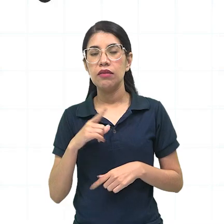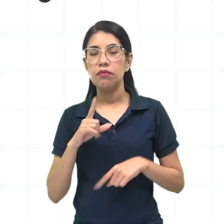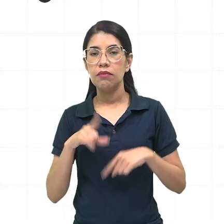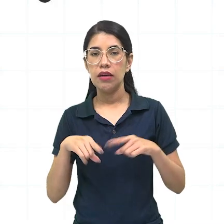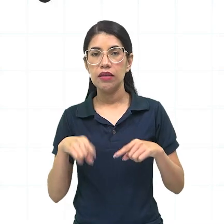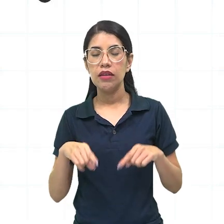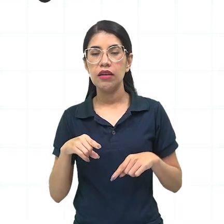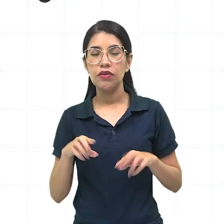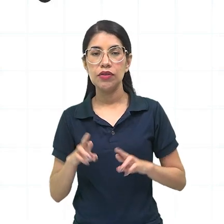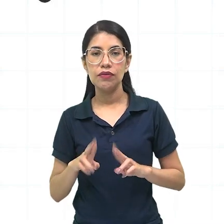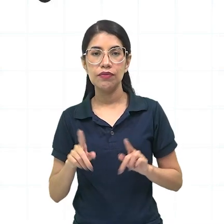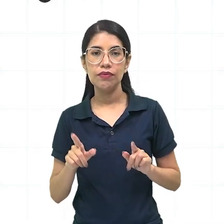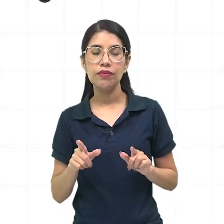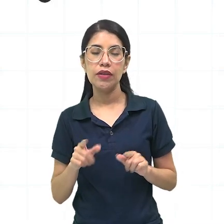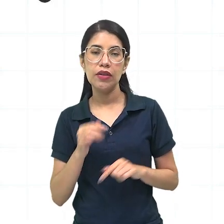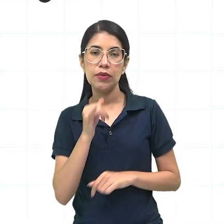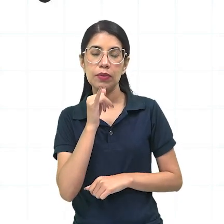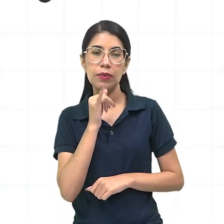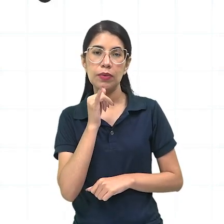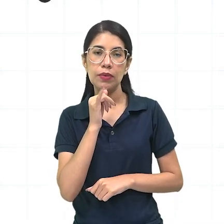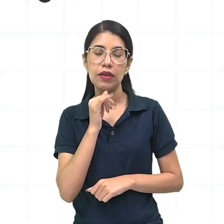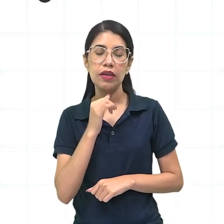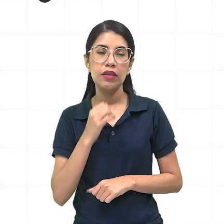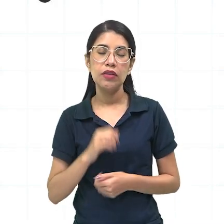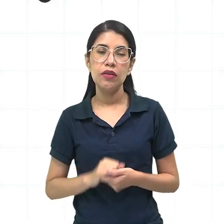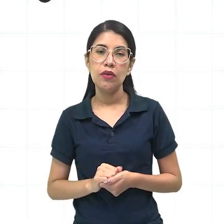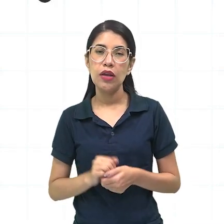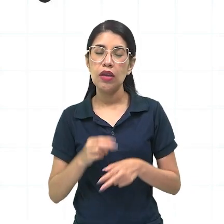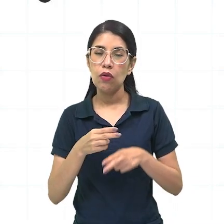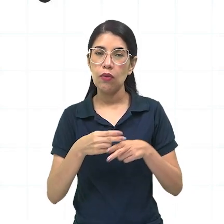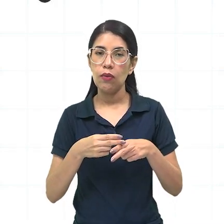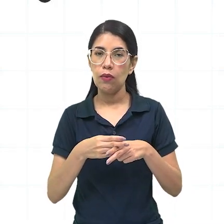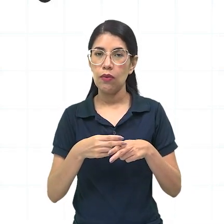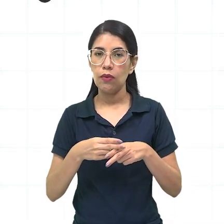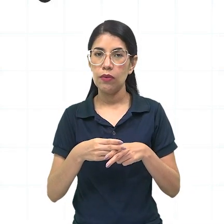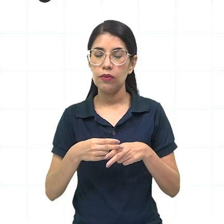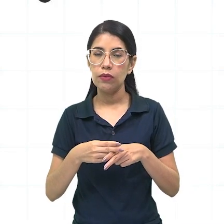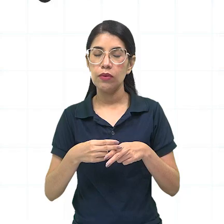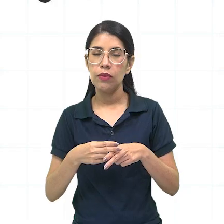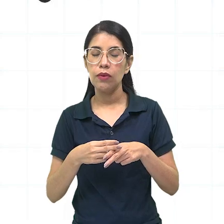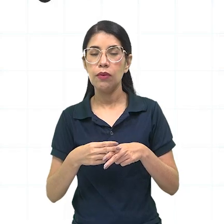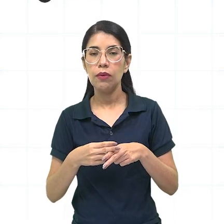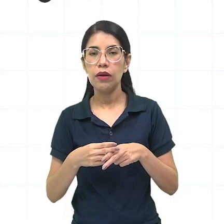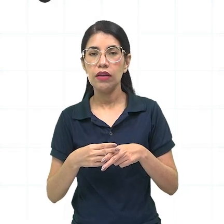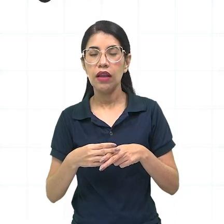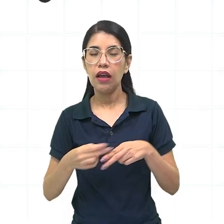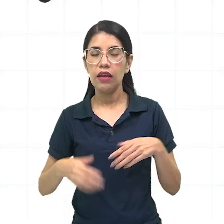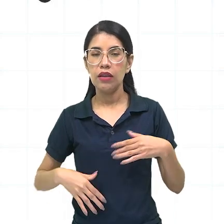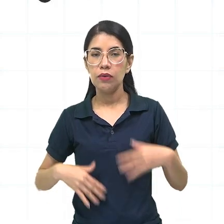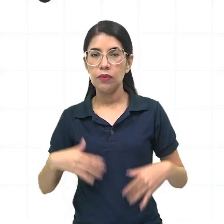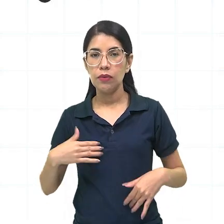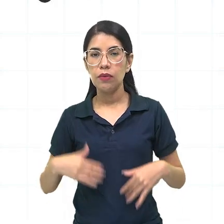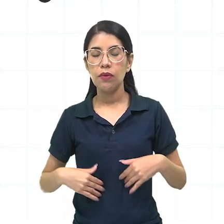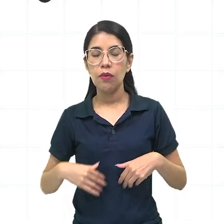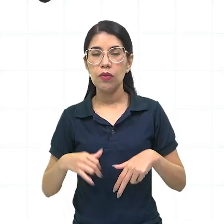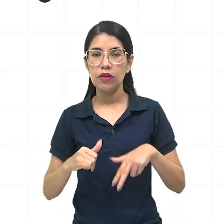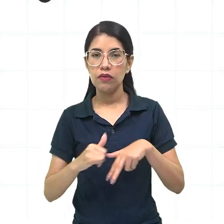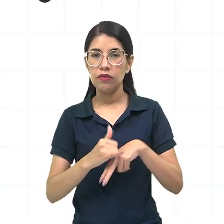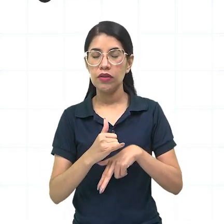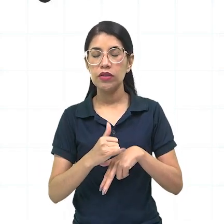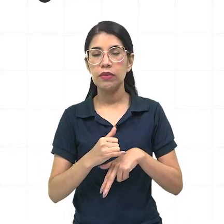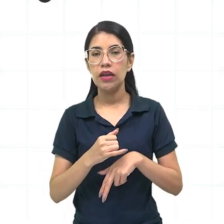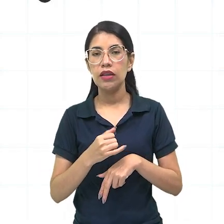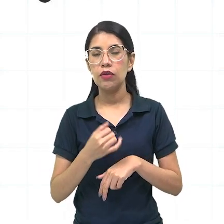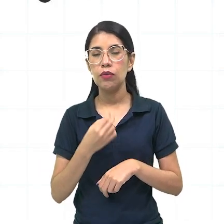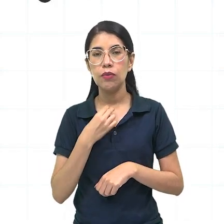por exemplo, um objeto cortante que ficou perfurado lá no corpo, então tente